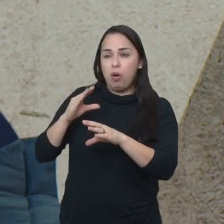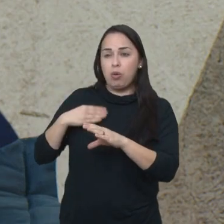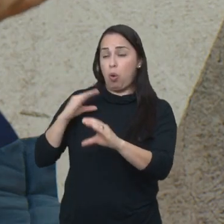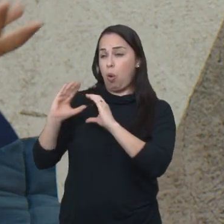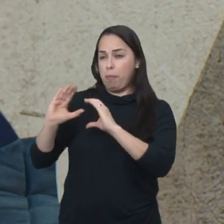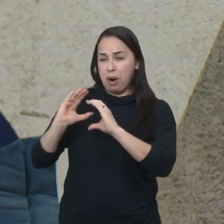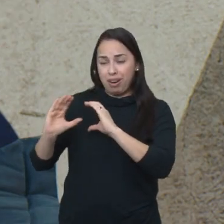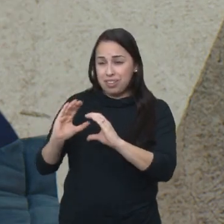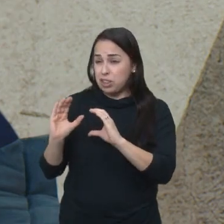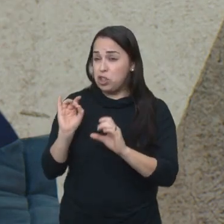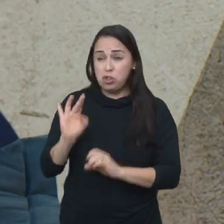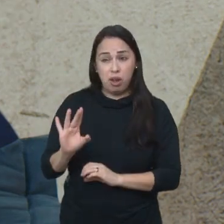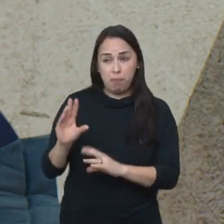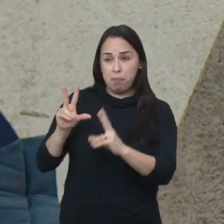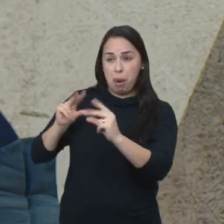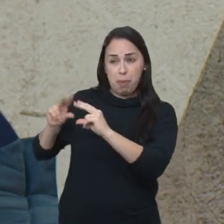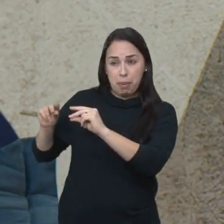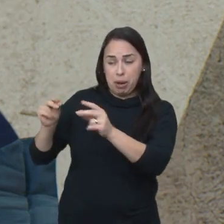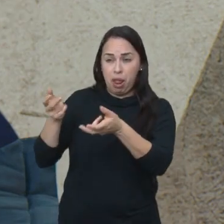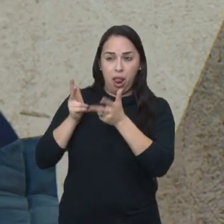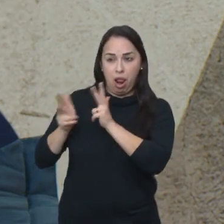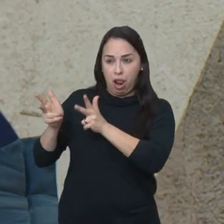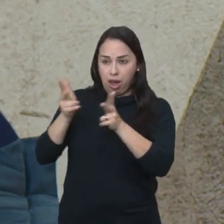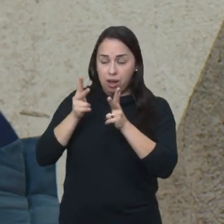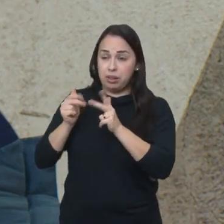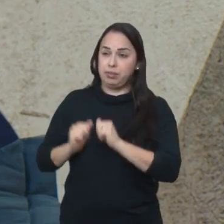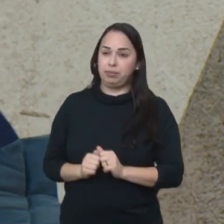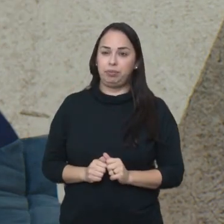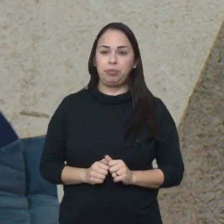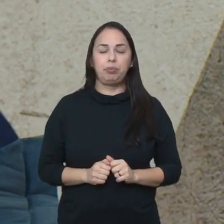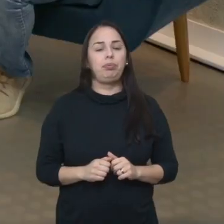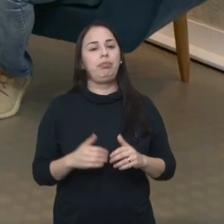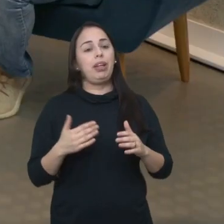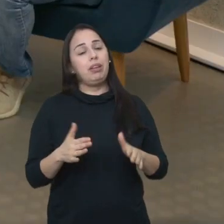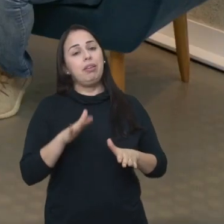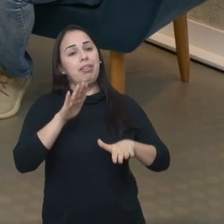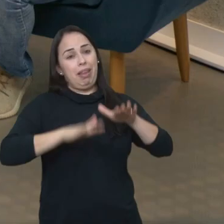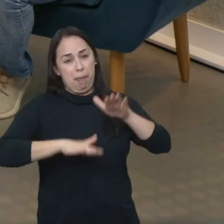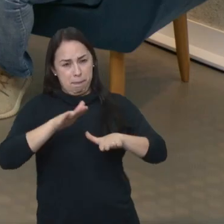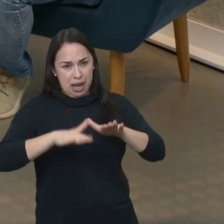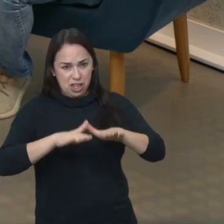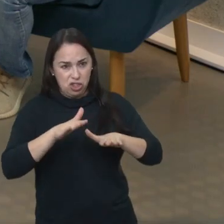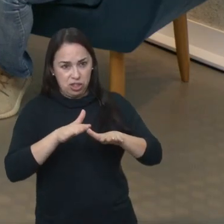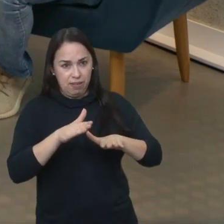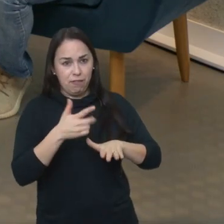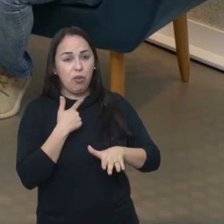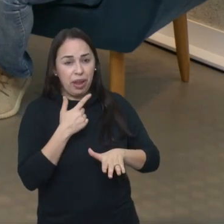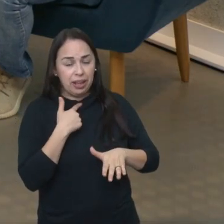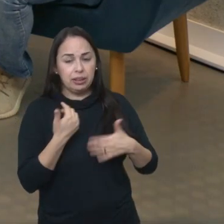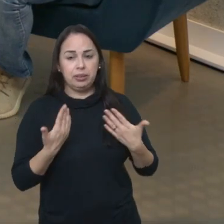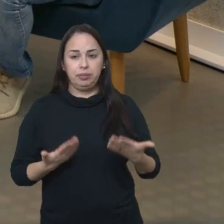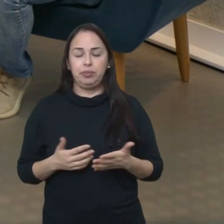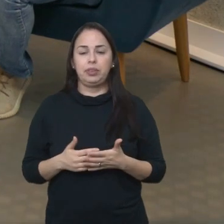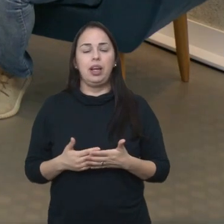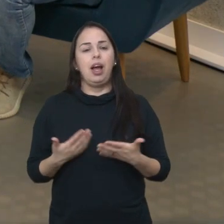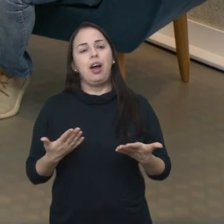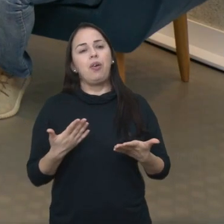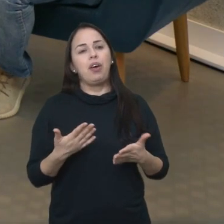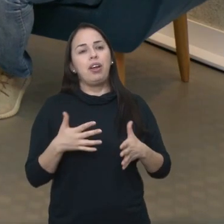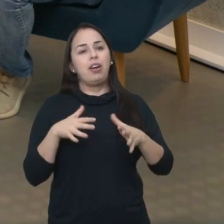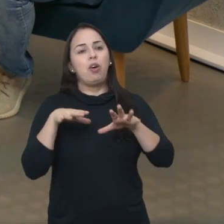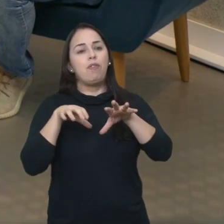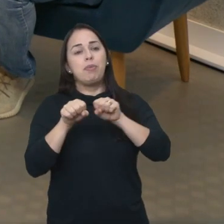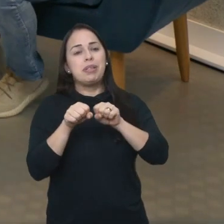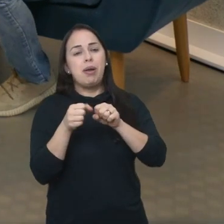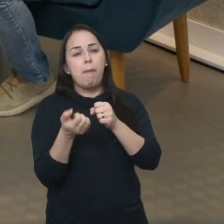para ter comunicação nos diversos espaços em que ela circula. Então vai trocando dependendo da intenção da pessoa, né? Sim. Agora vamos falar um pouco